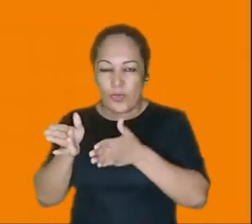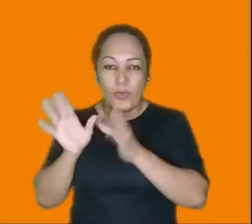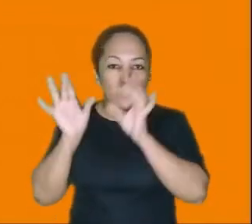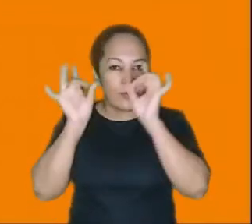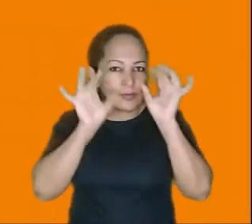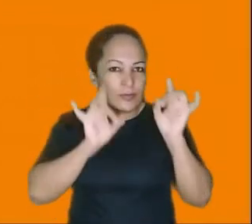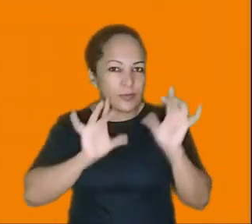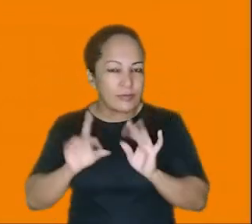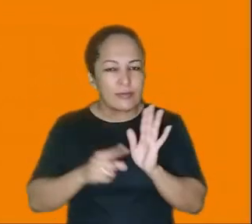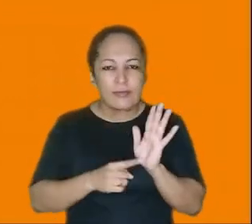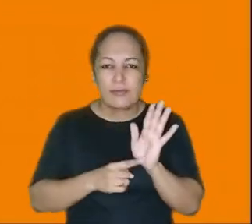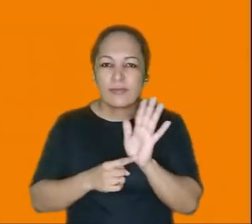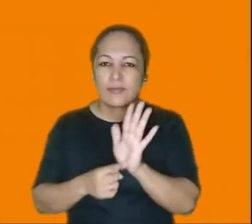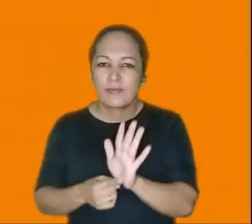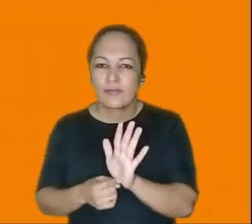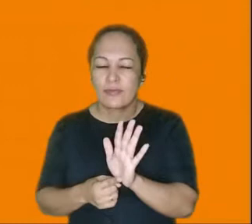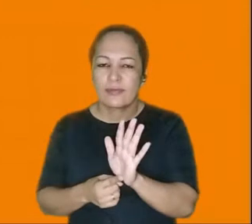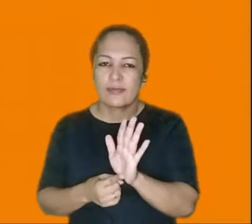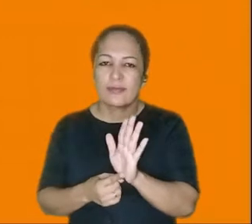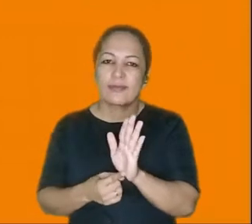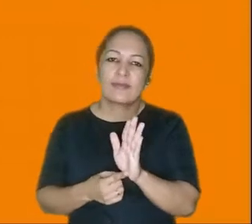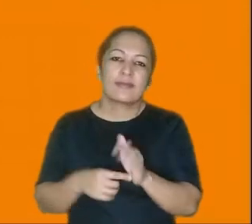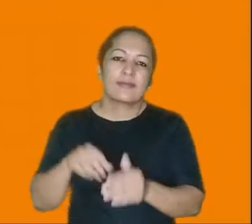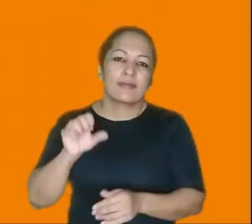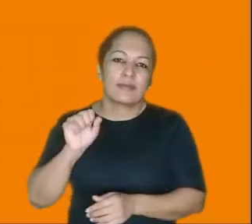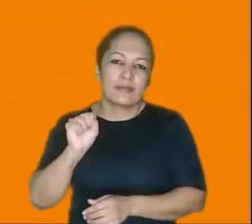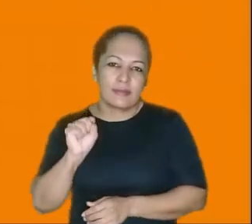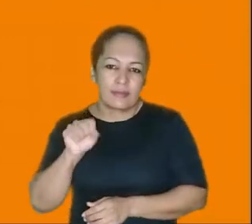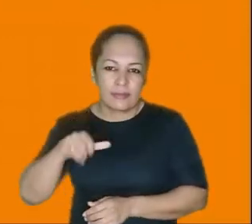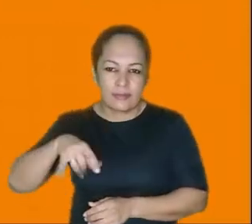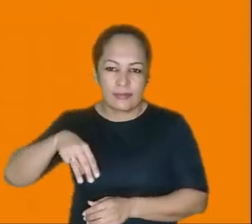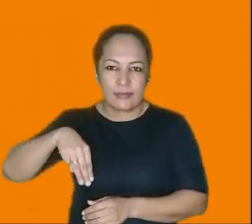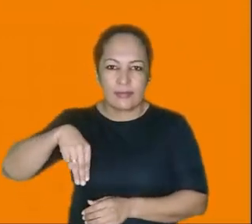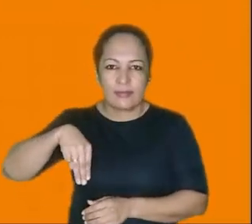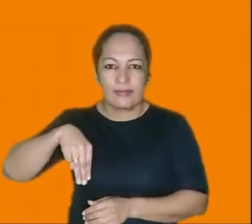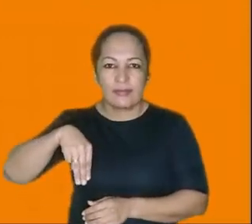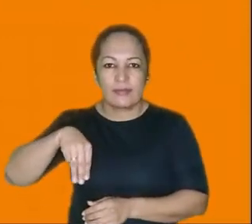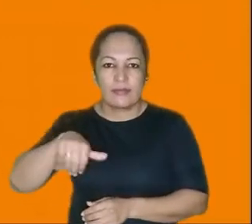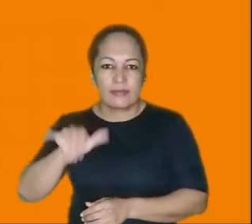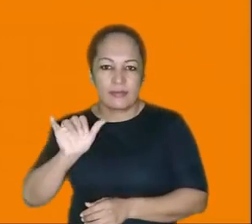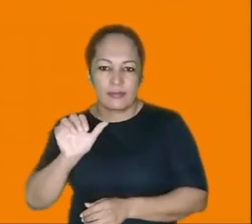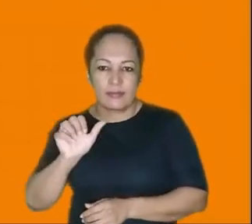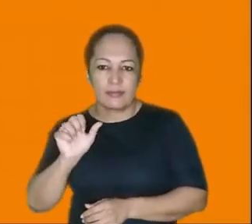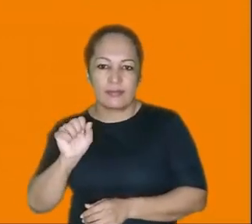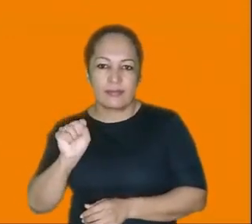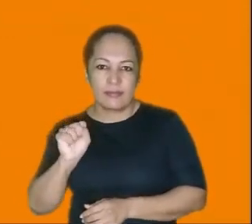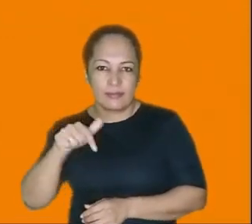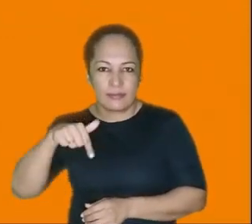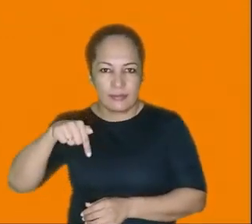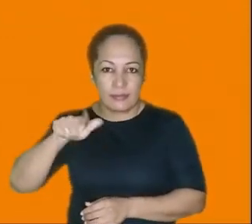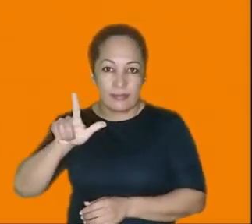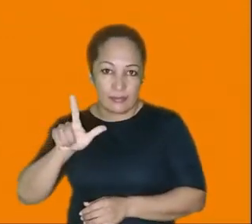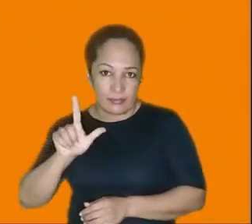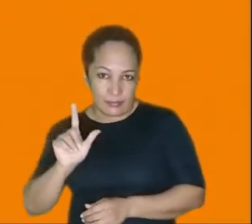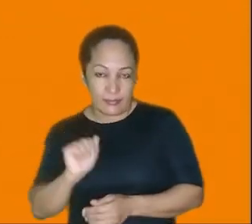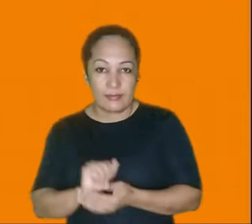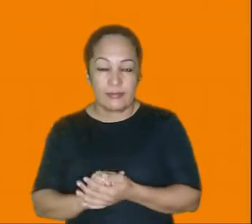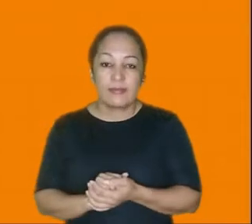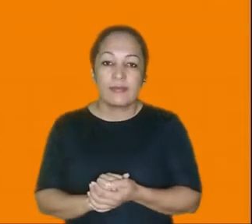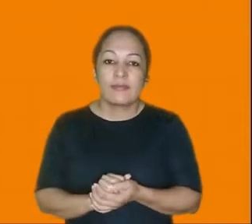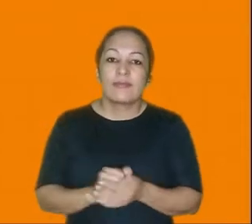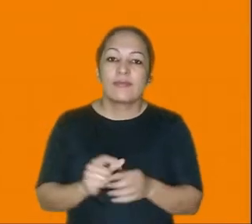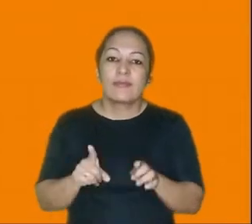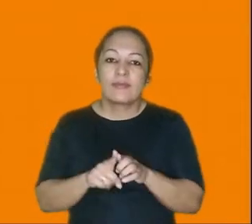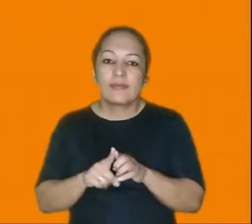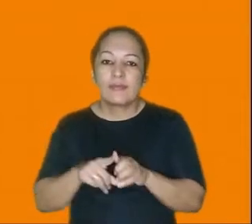configurações do MySQL e vamos dar uma pincelada aí no PostgreSQL, né? O MySQL será dado